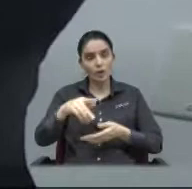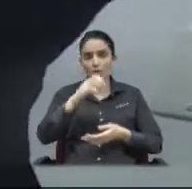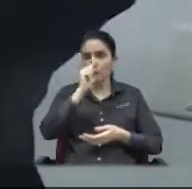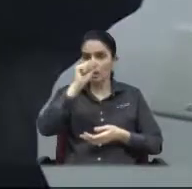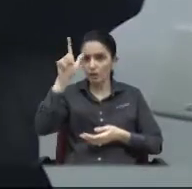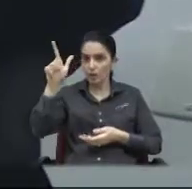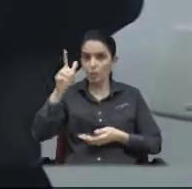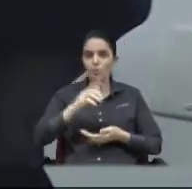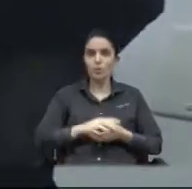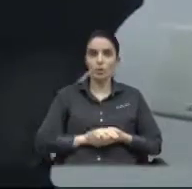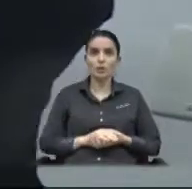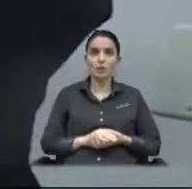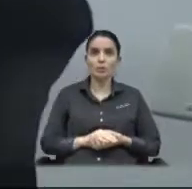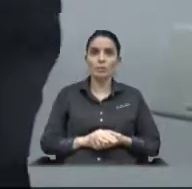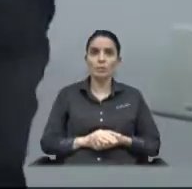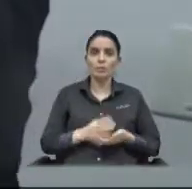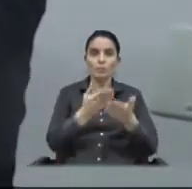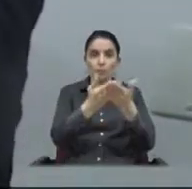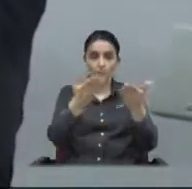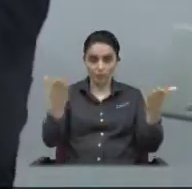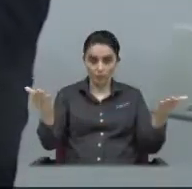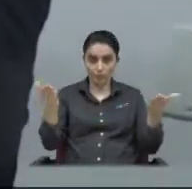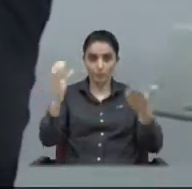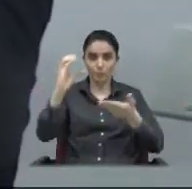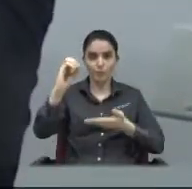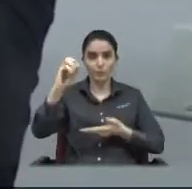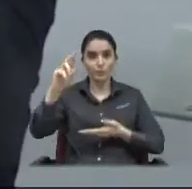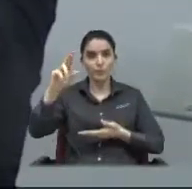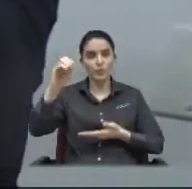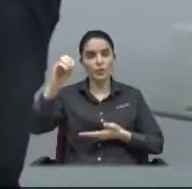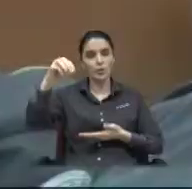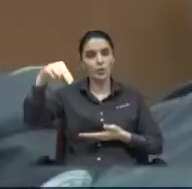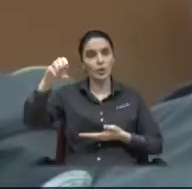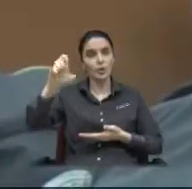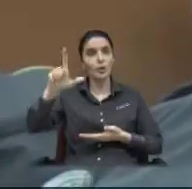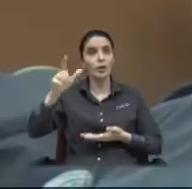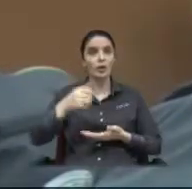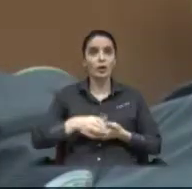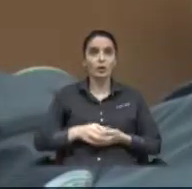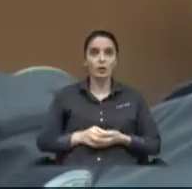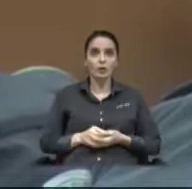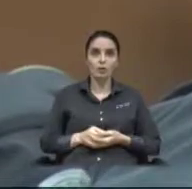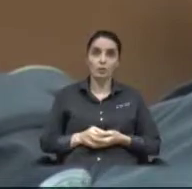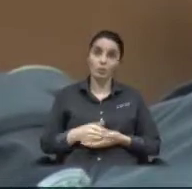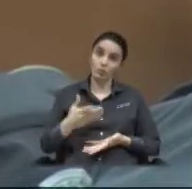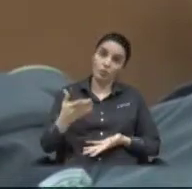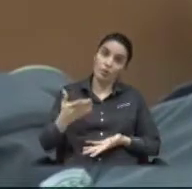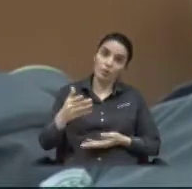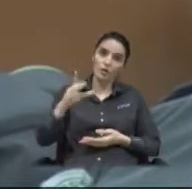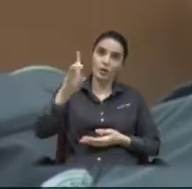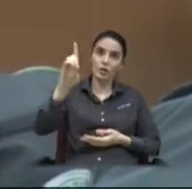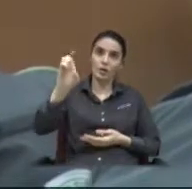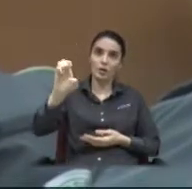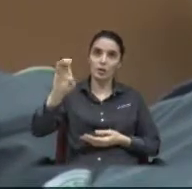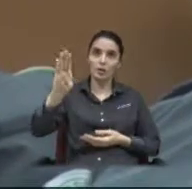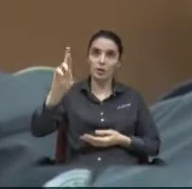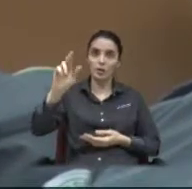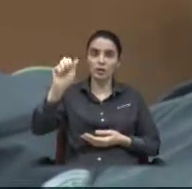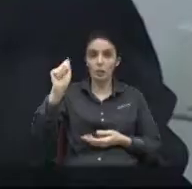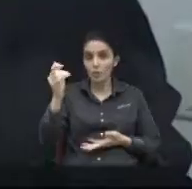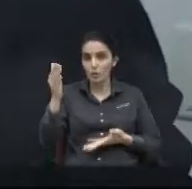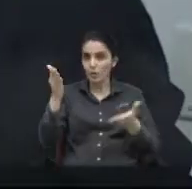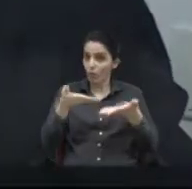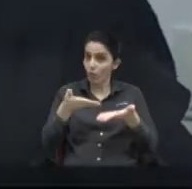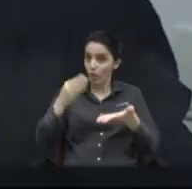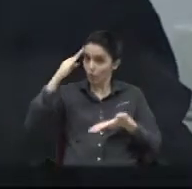chegará coronel aqui ou então pelo menos a débora chega aqui soldado que ela possa ser